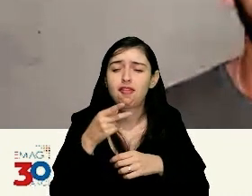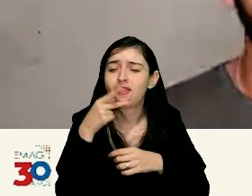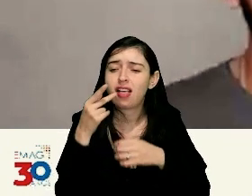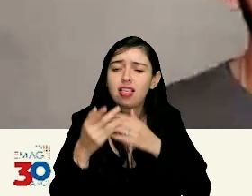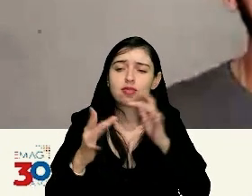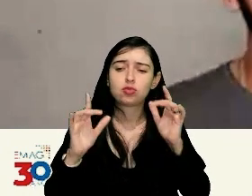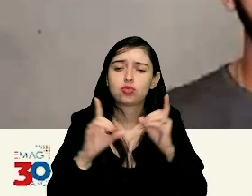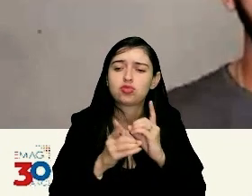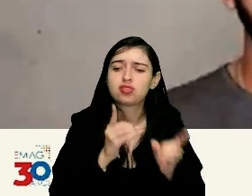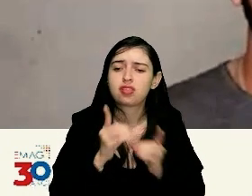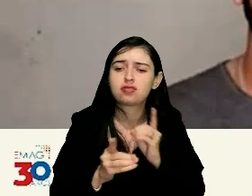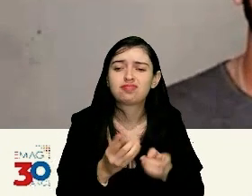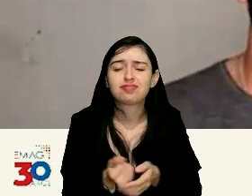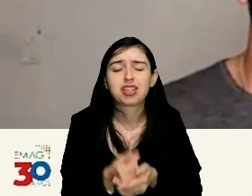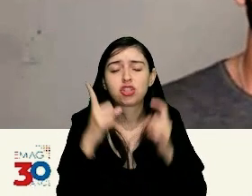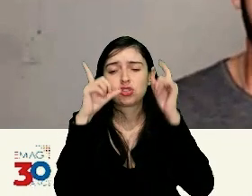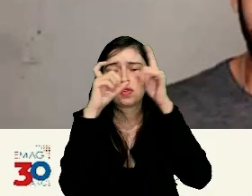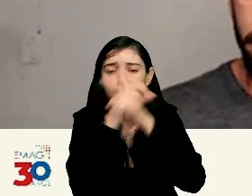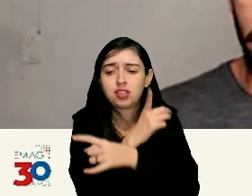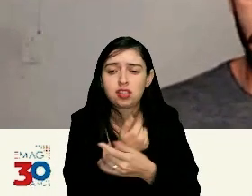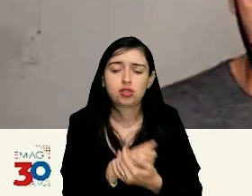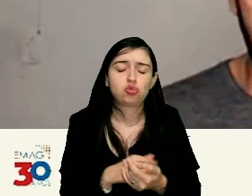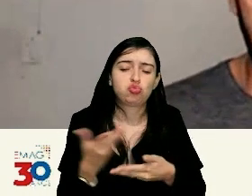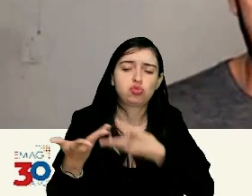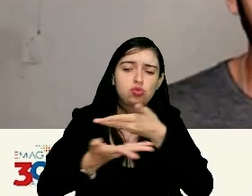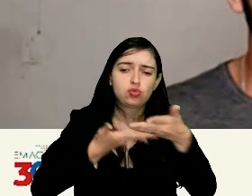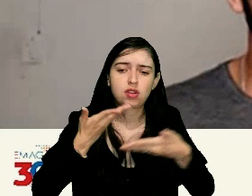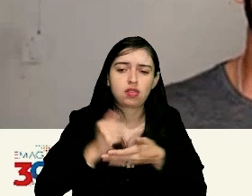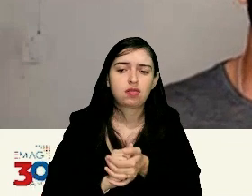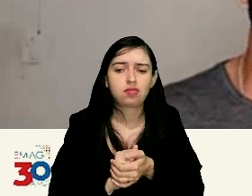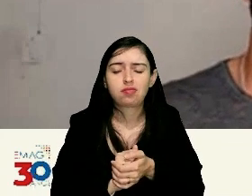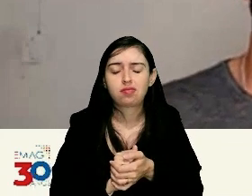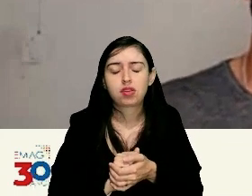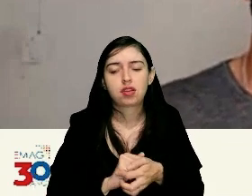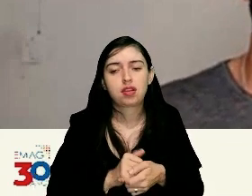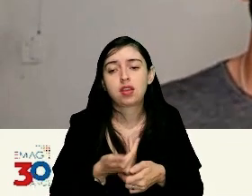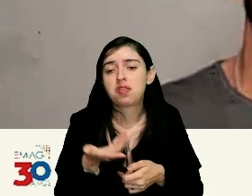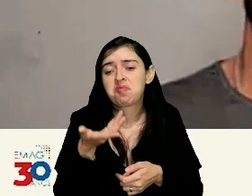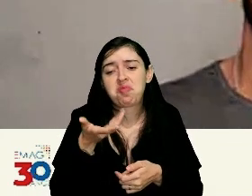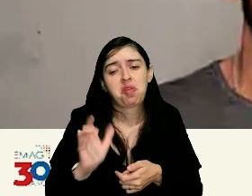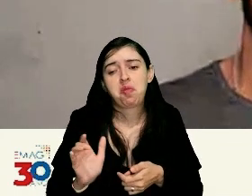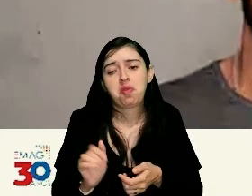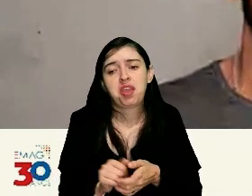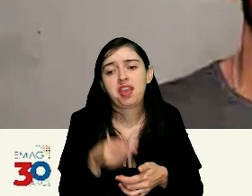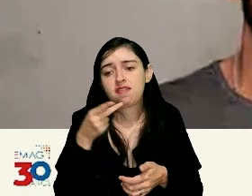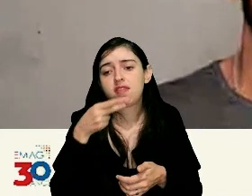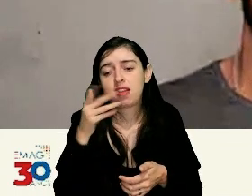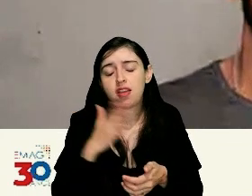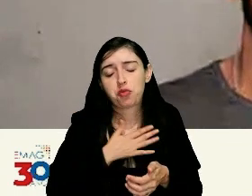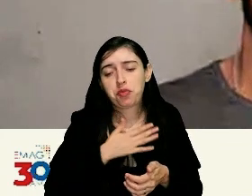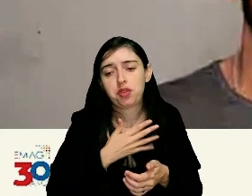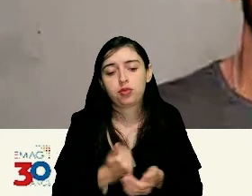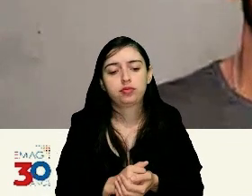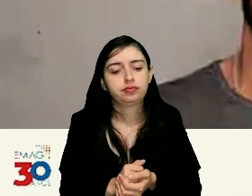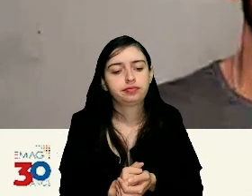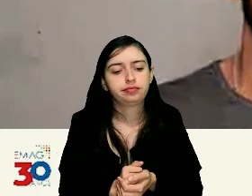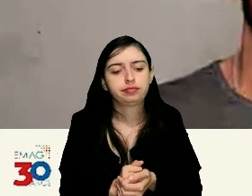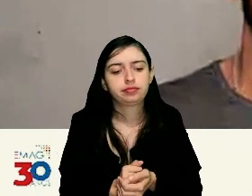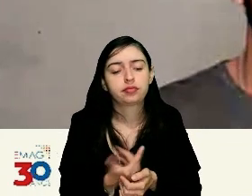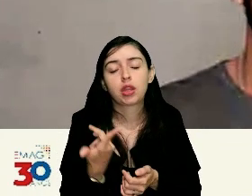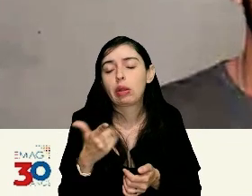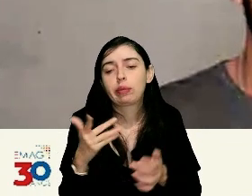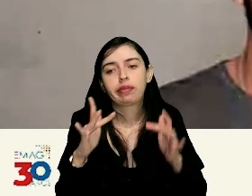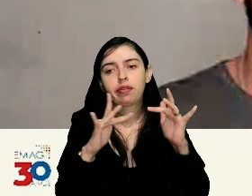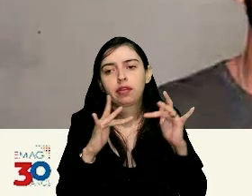vincular, ele não quer nem falar comigo. Não existe como criar um vínculo sem cuidado e